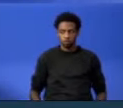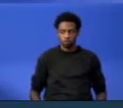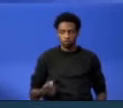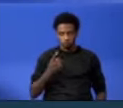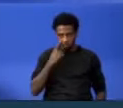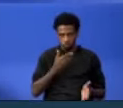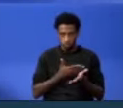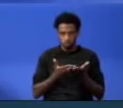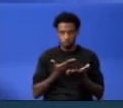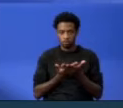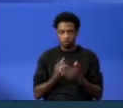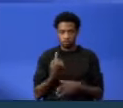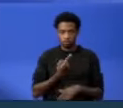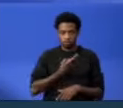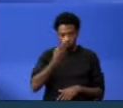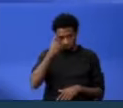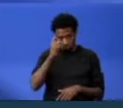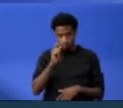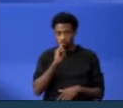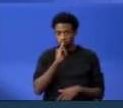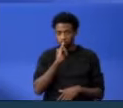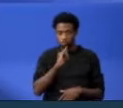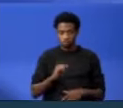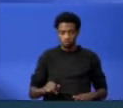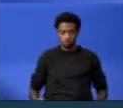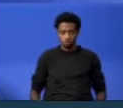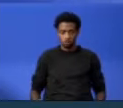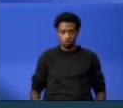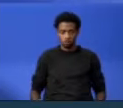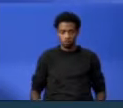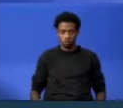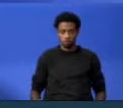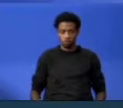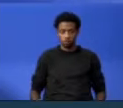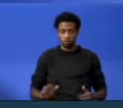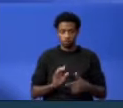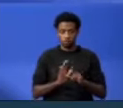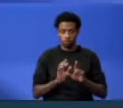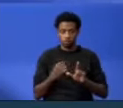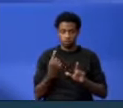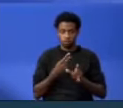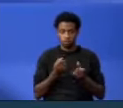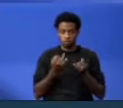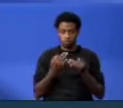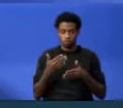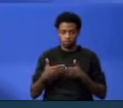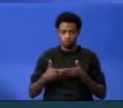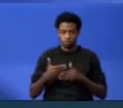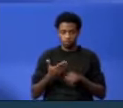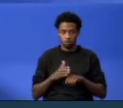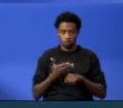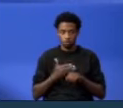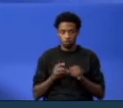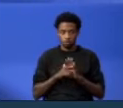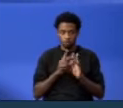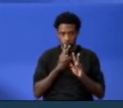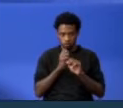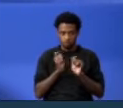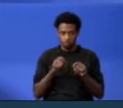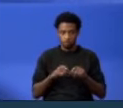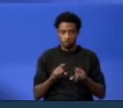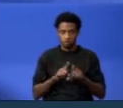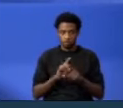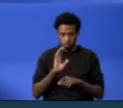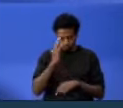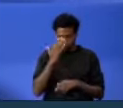aula, a gente tem que pensar, que antes de a gente de fato, falar do processo lá do treinamento de força, a gente precisa